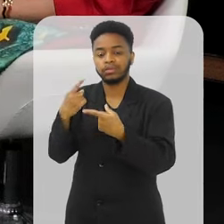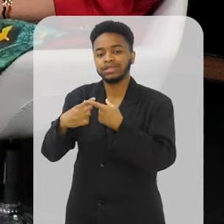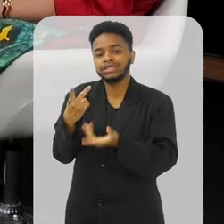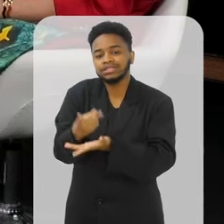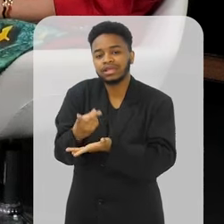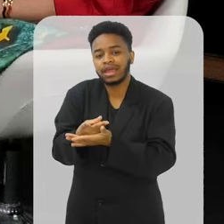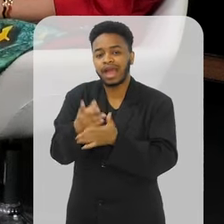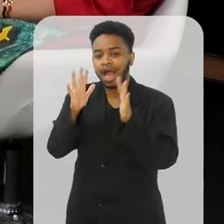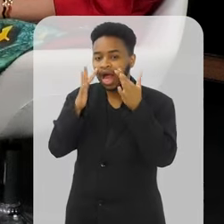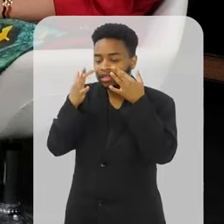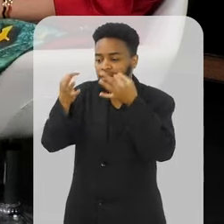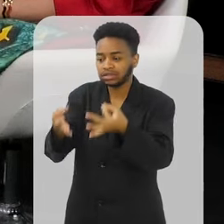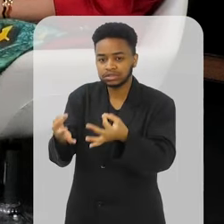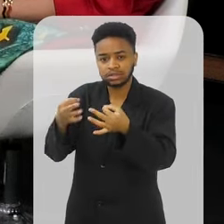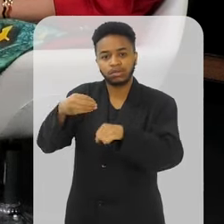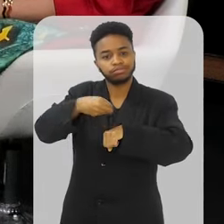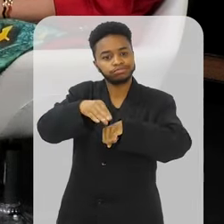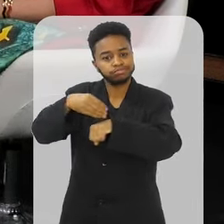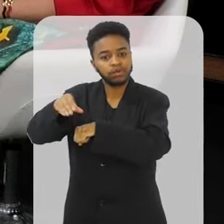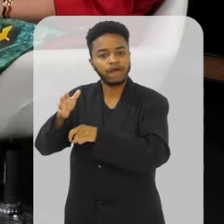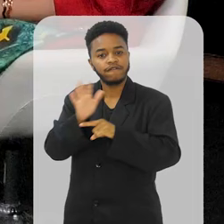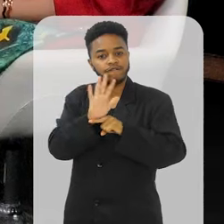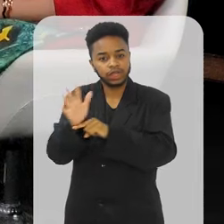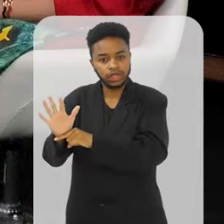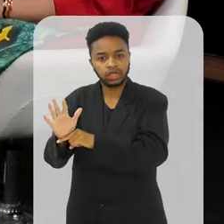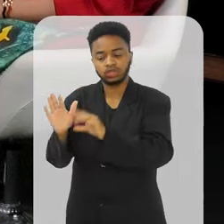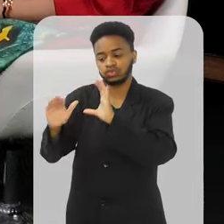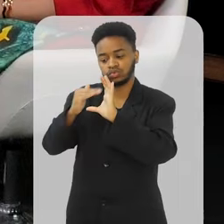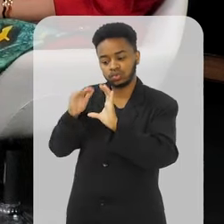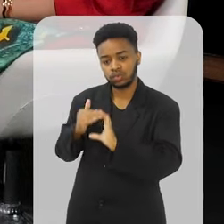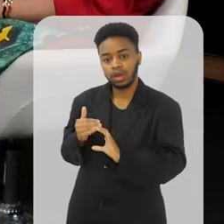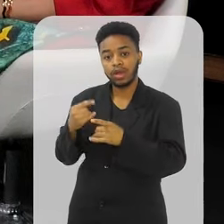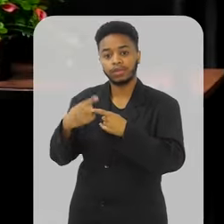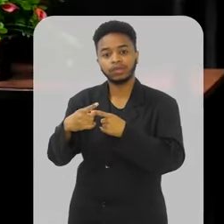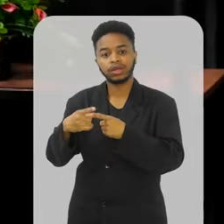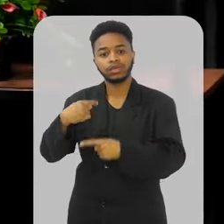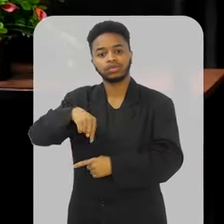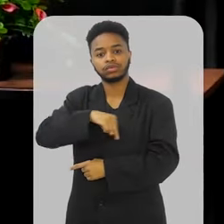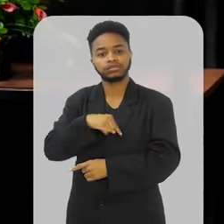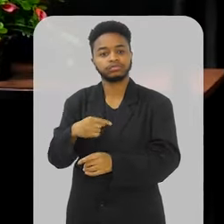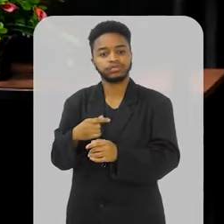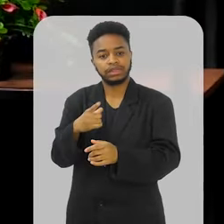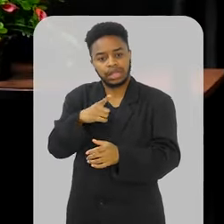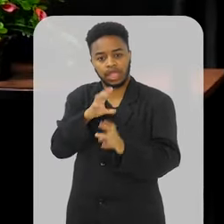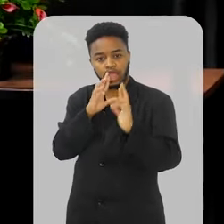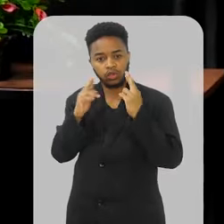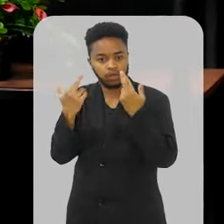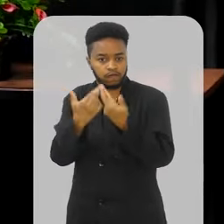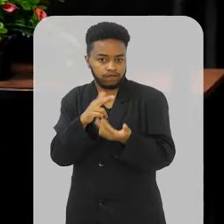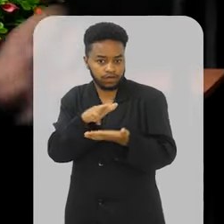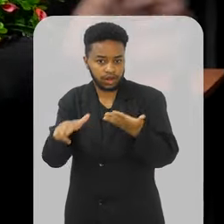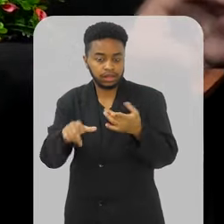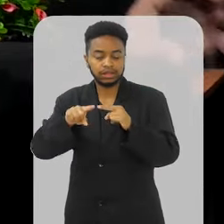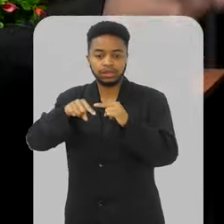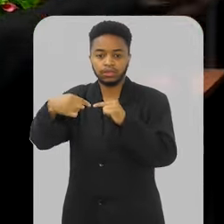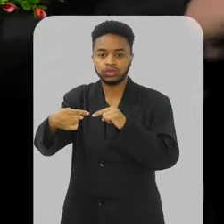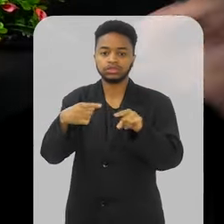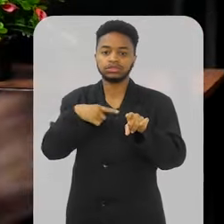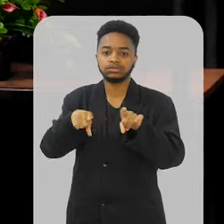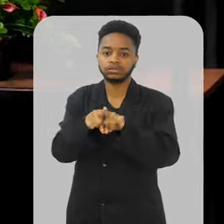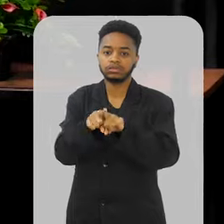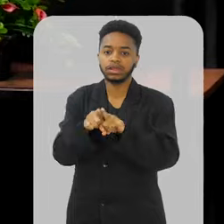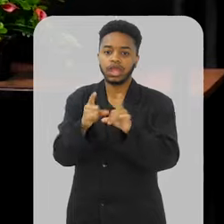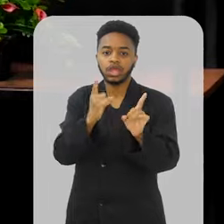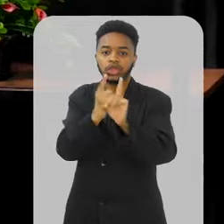sempre atento com as mensagens né com os vídeos que que manda vamos fazendo reuniões pontuais e depois os encontros